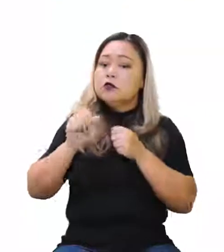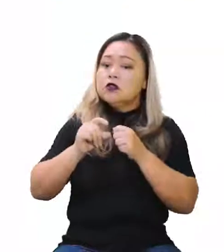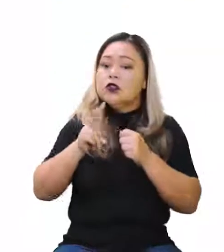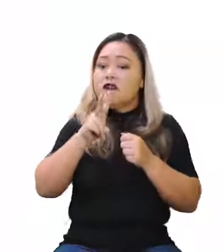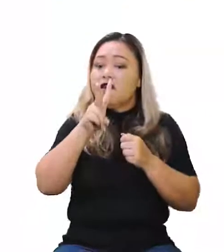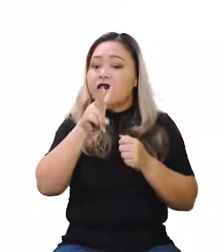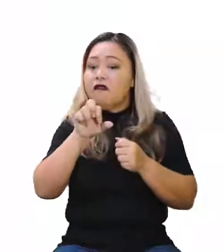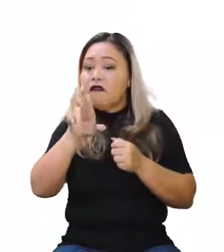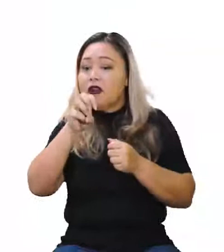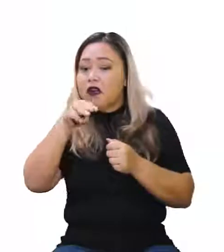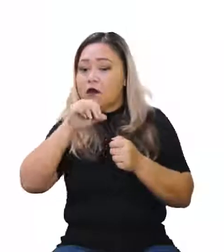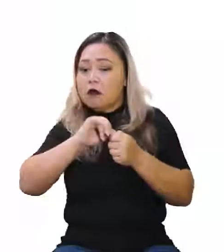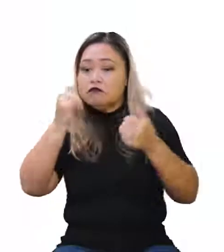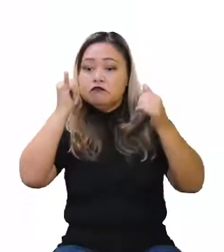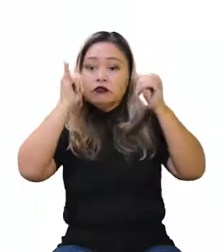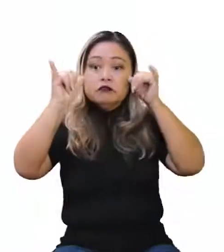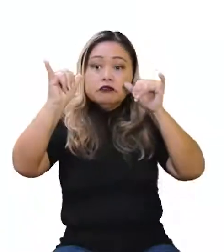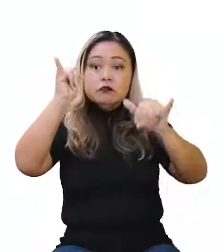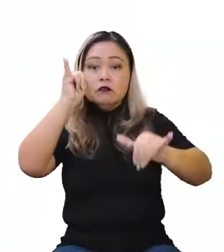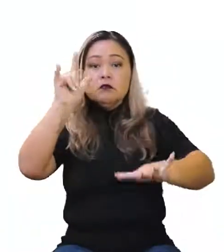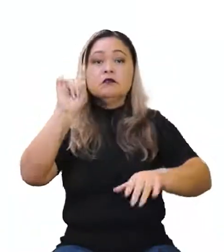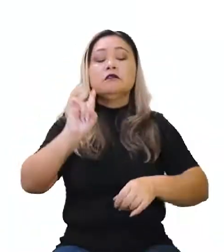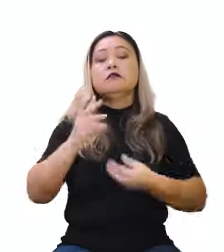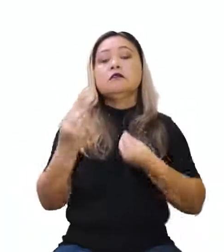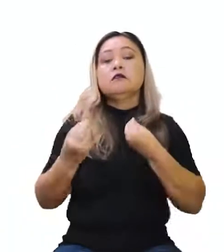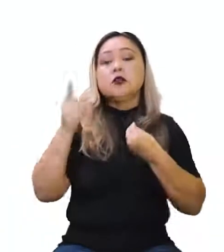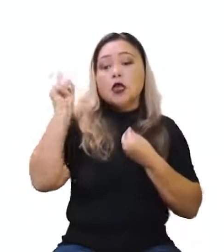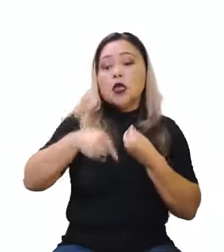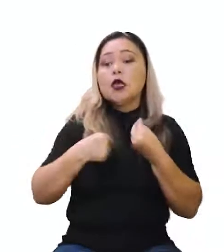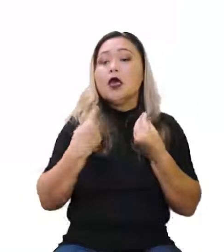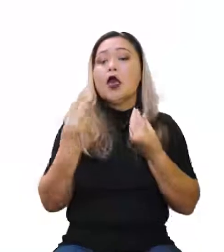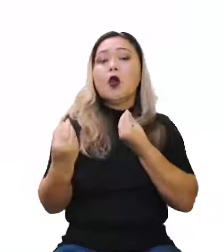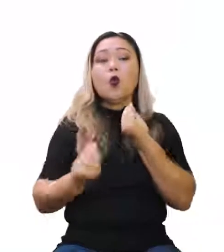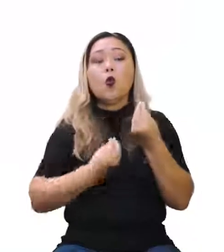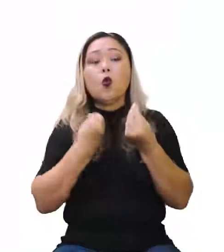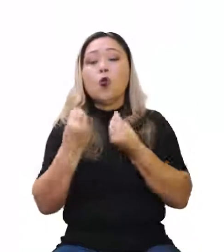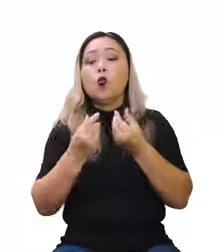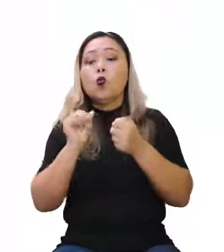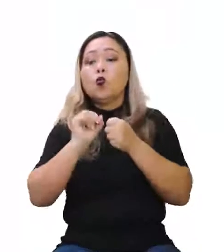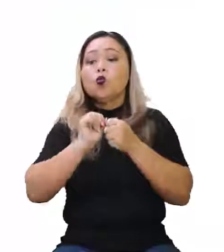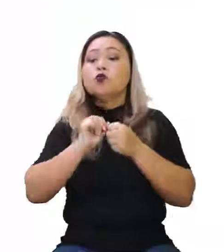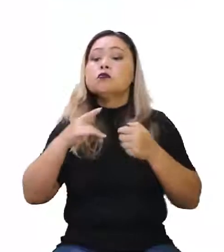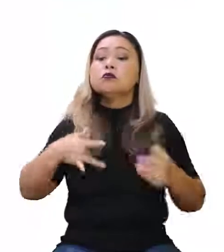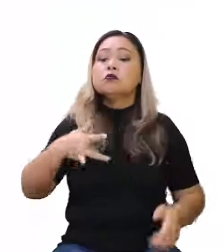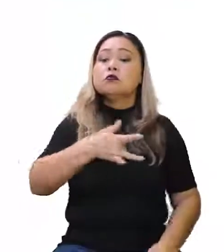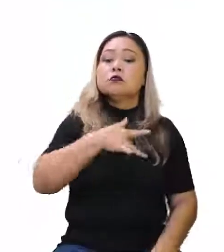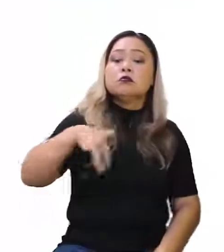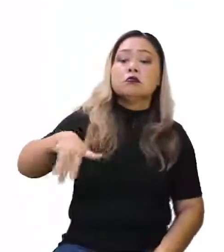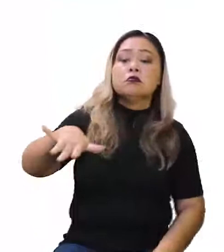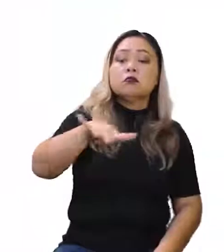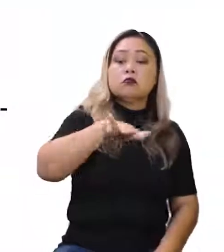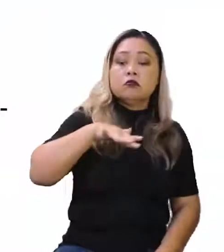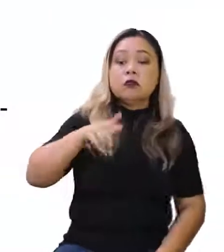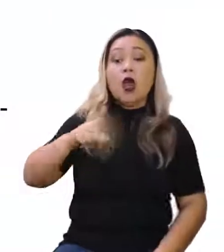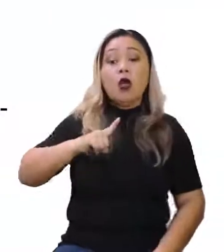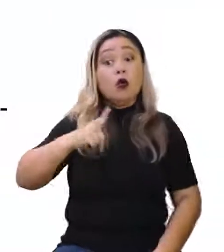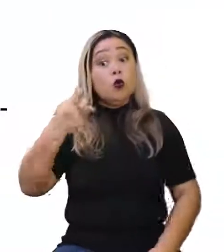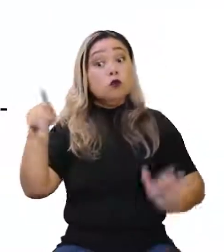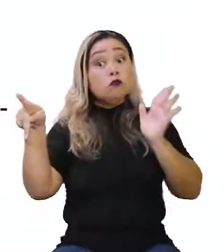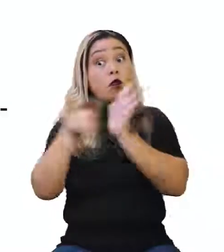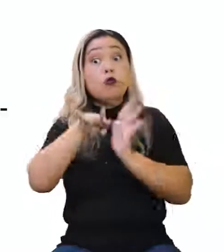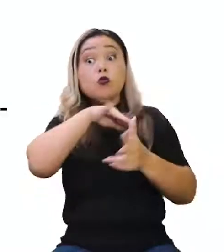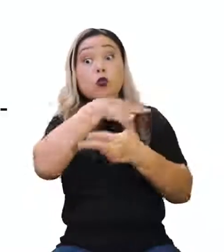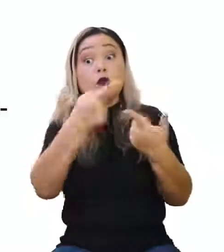vermifugação, que a gente fala aqui, deixa eu voltar, manejo sanitário. Não só do animal, mas também das